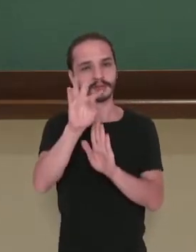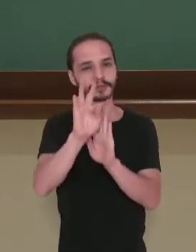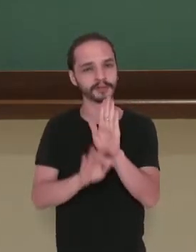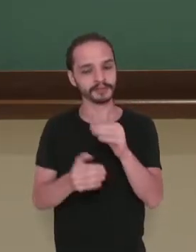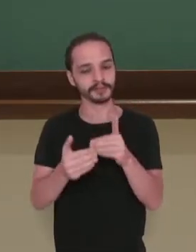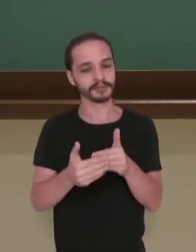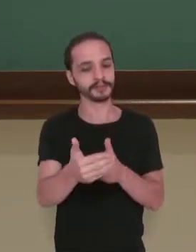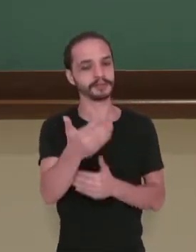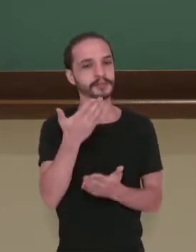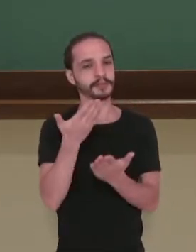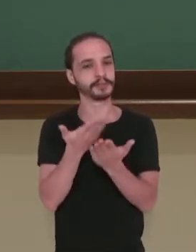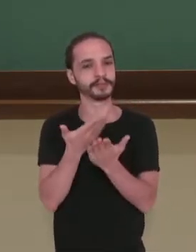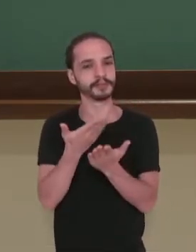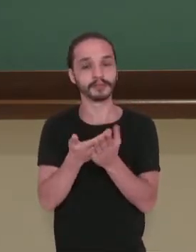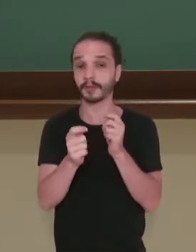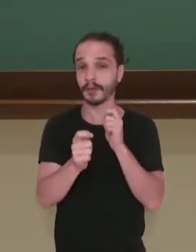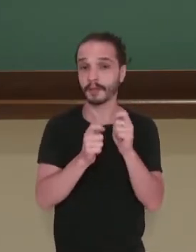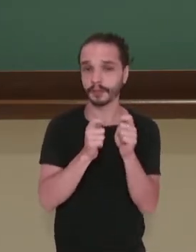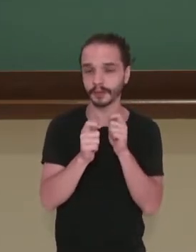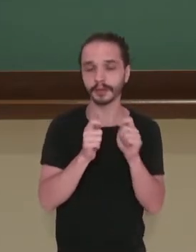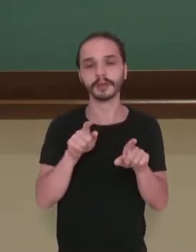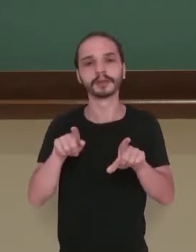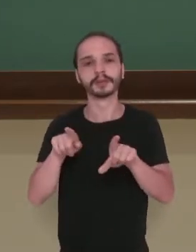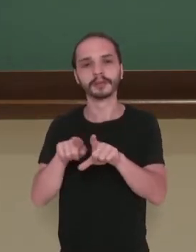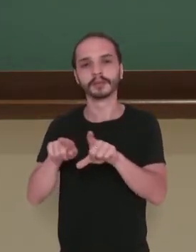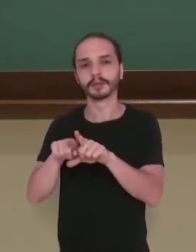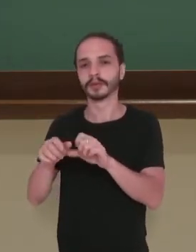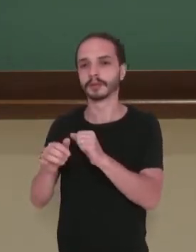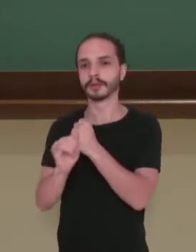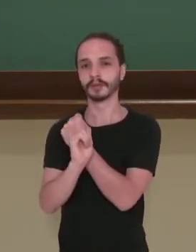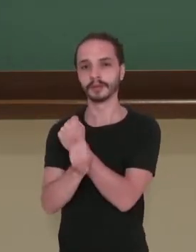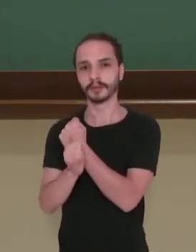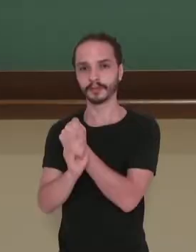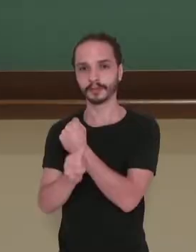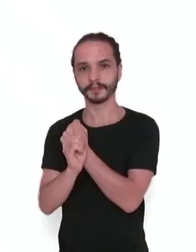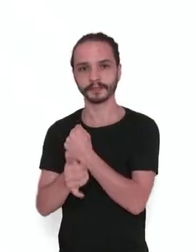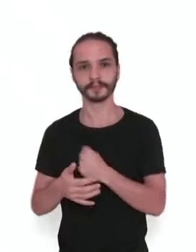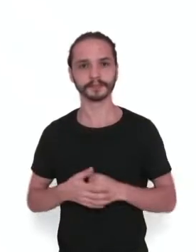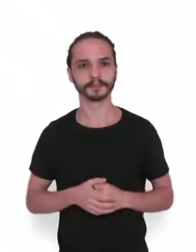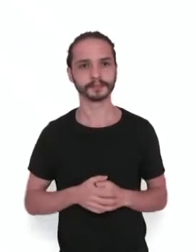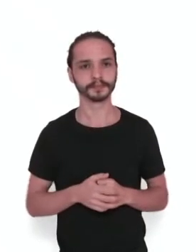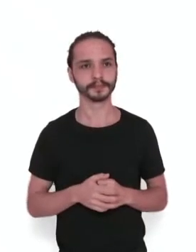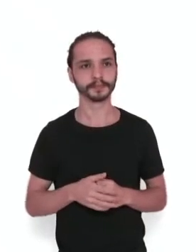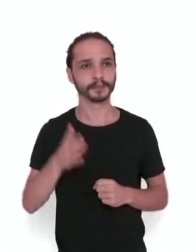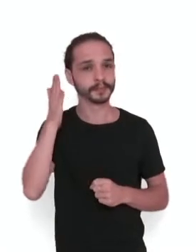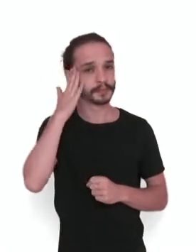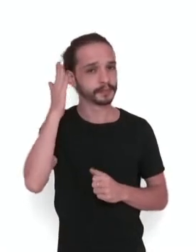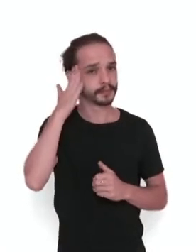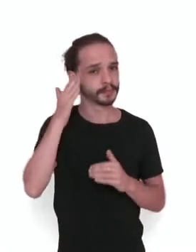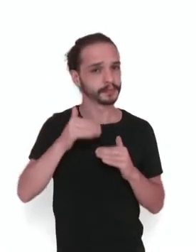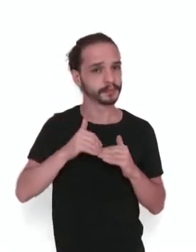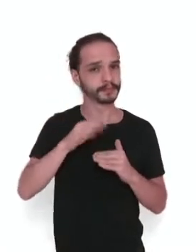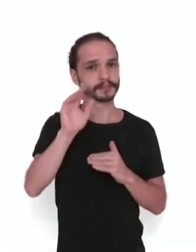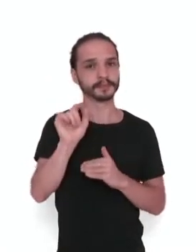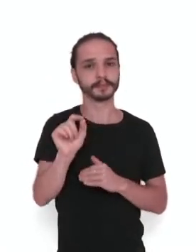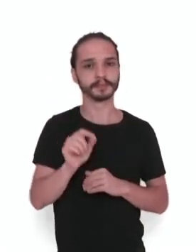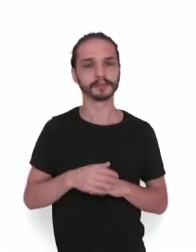estudaremos. Uma reportagem e uma crônica. Para saber mais,